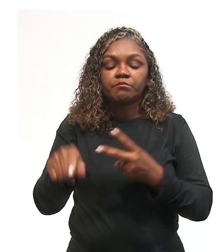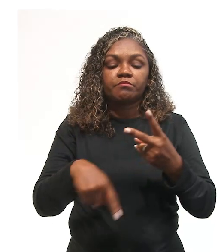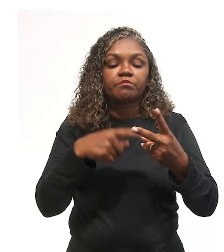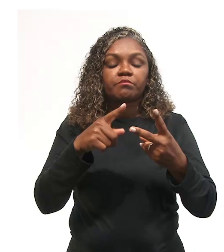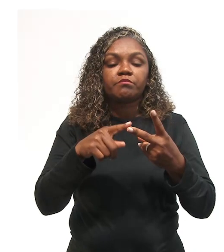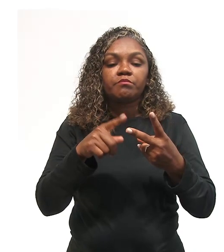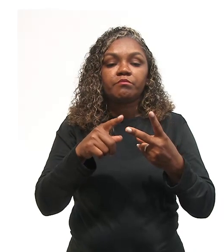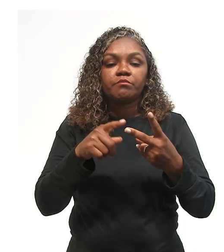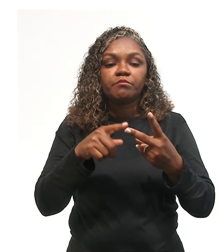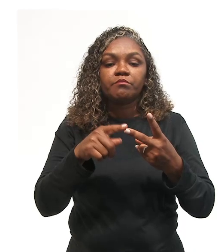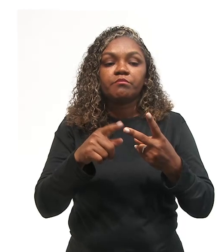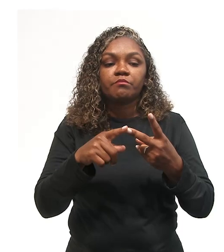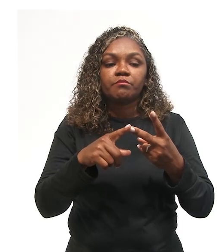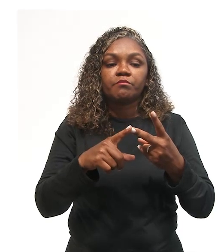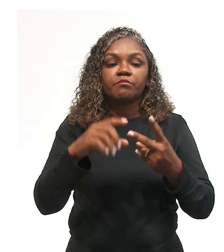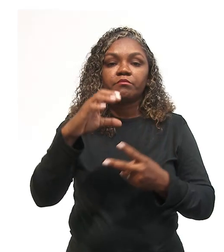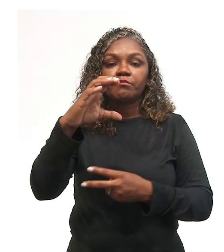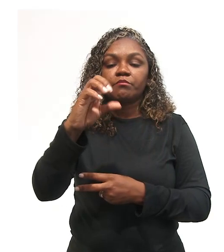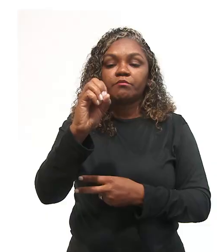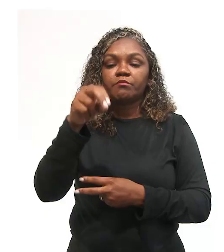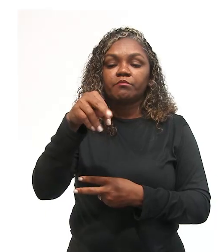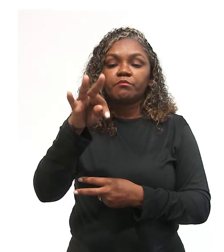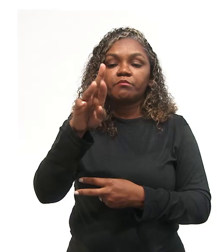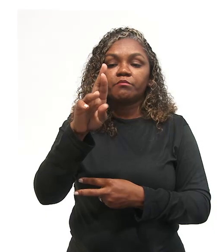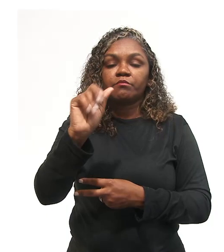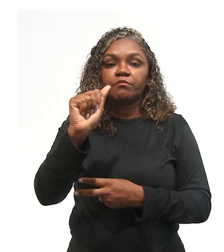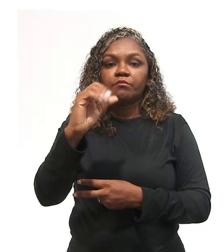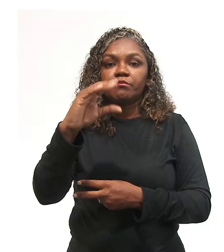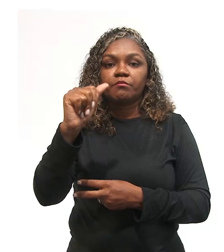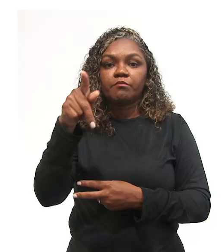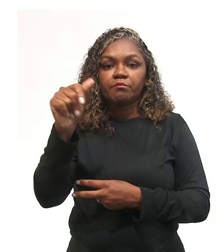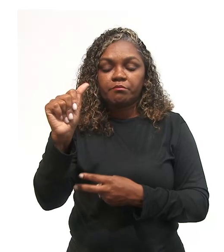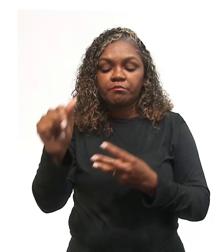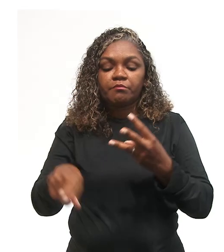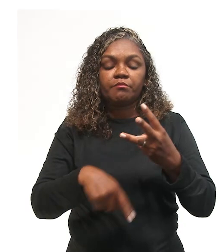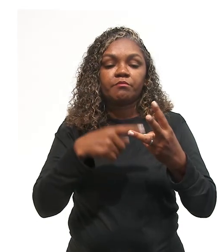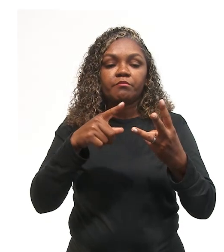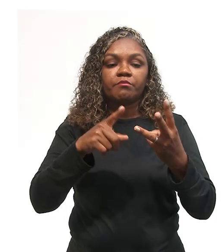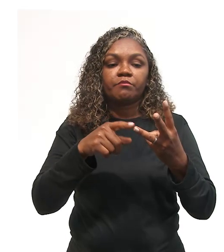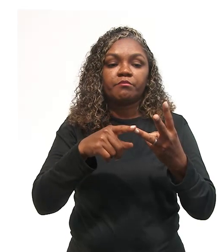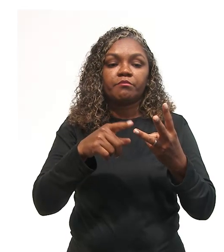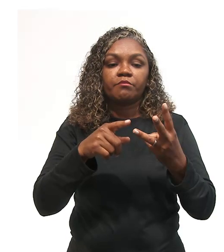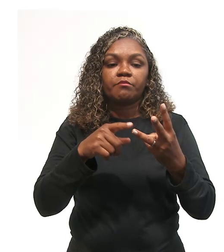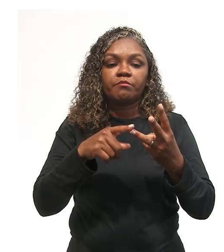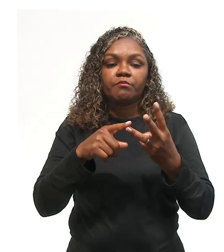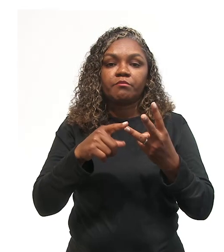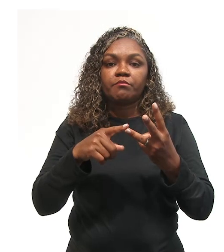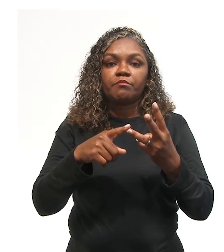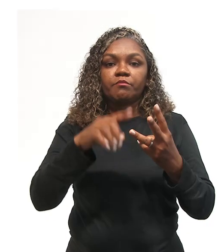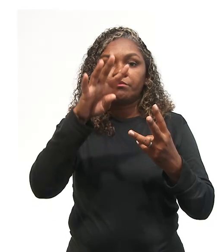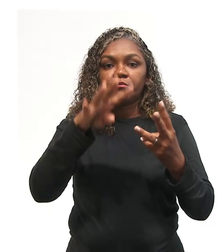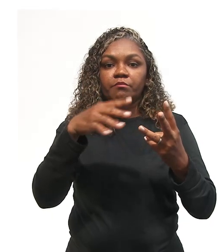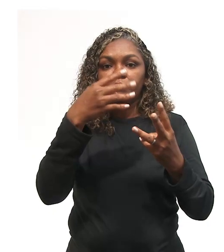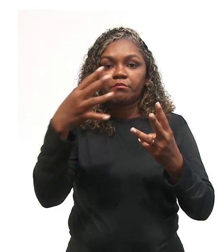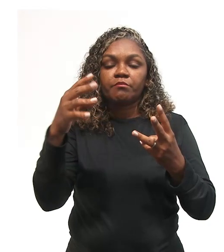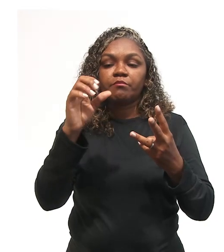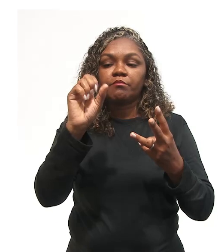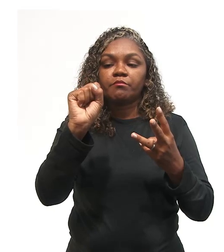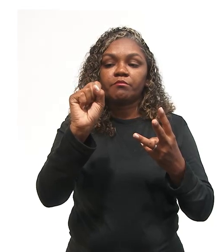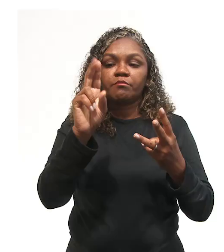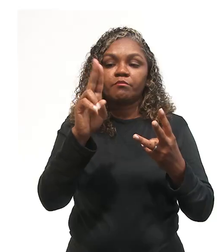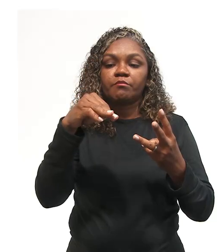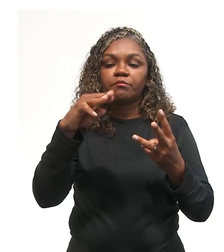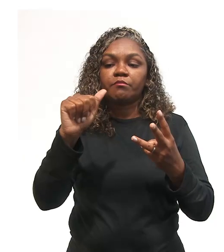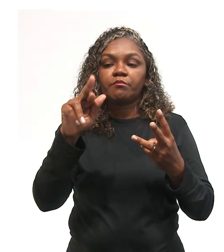até de forma opcional, no caso do projeto, né? Os elementos textuais, né, que compreende daí